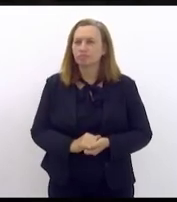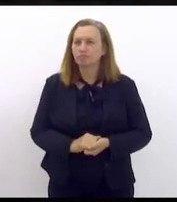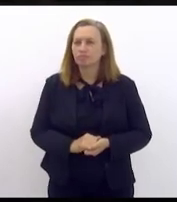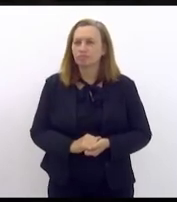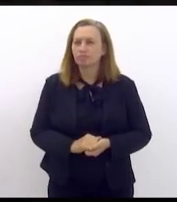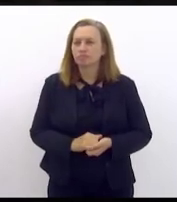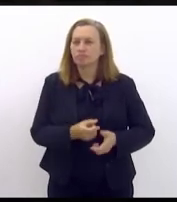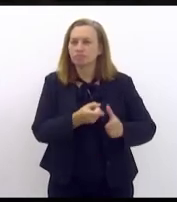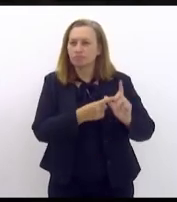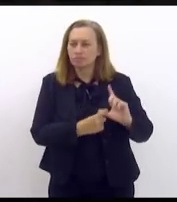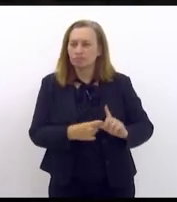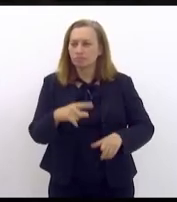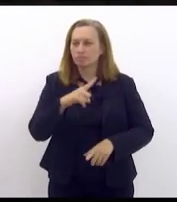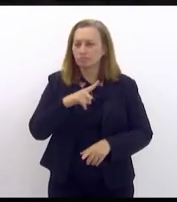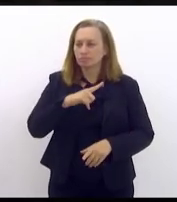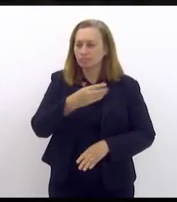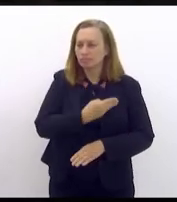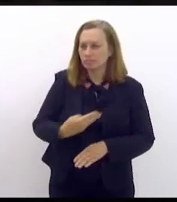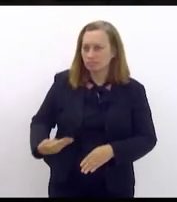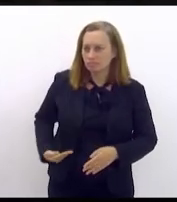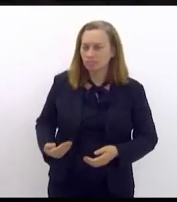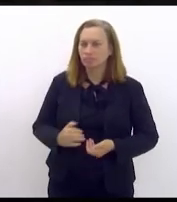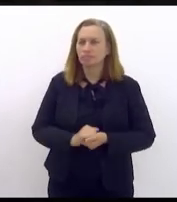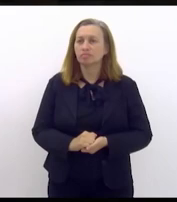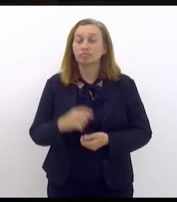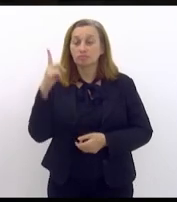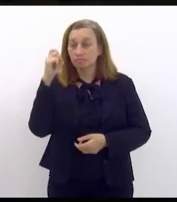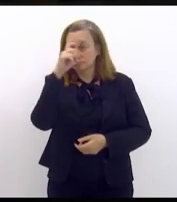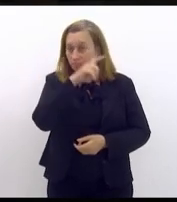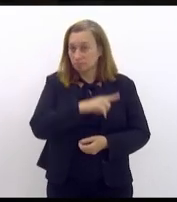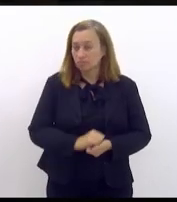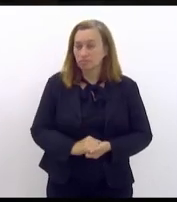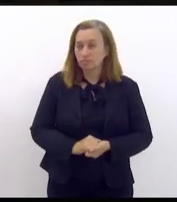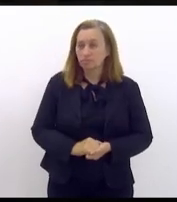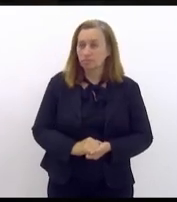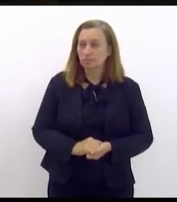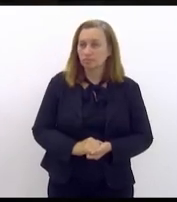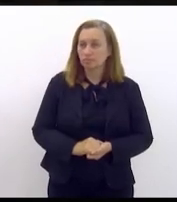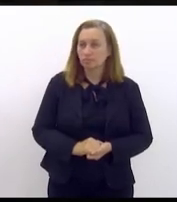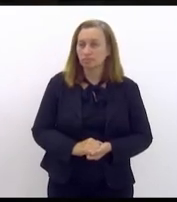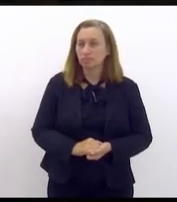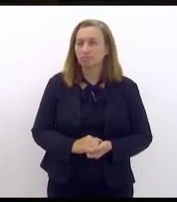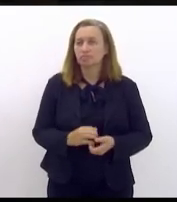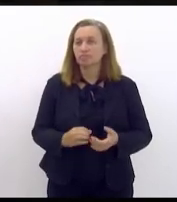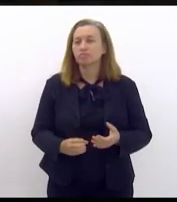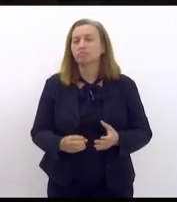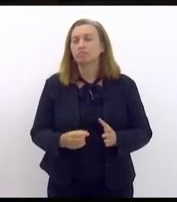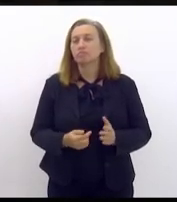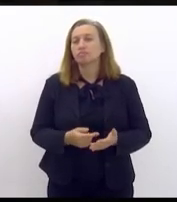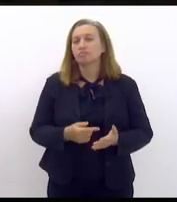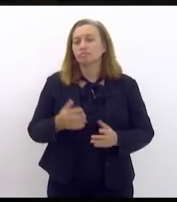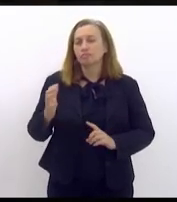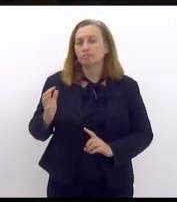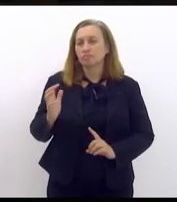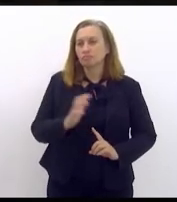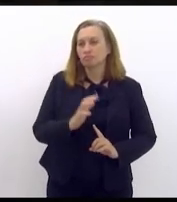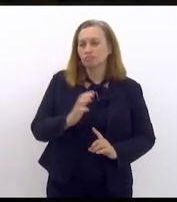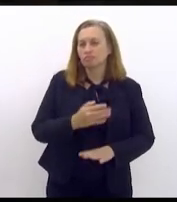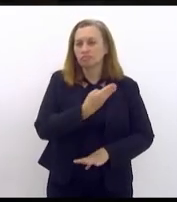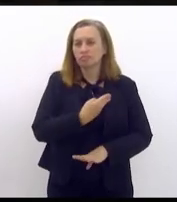ao governo. E nós temos dificuldade, portanto, de constituir juridicamente o governo para